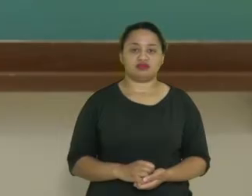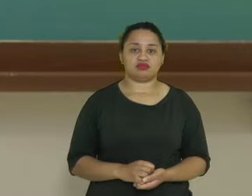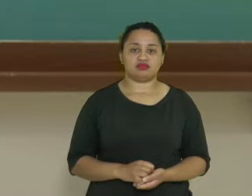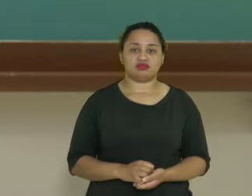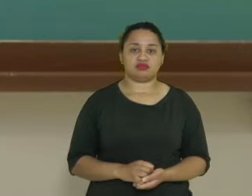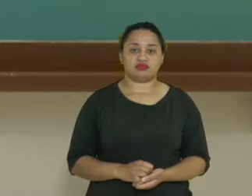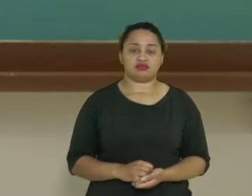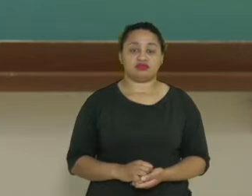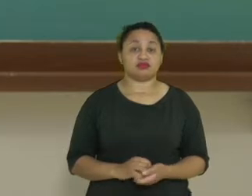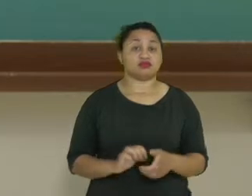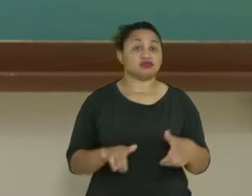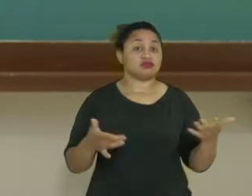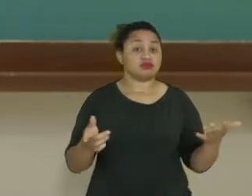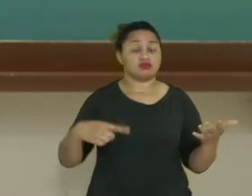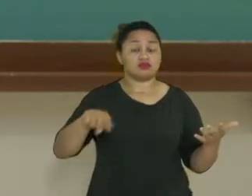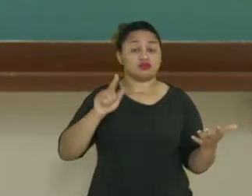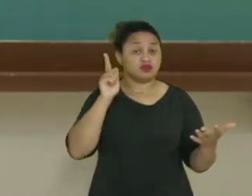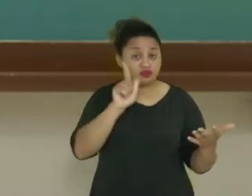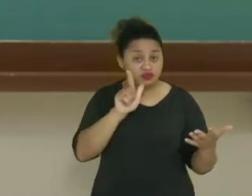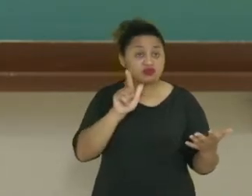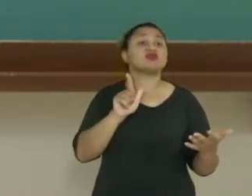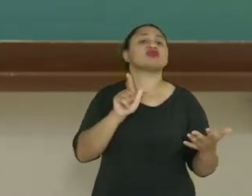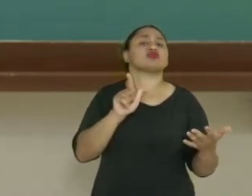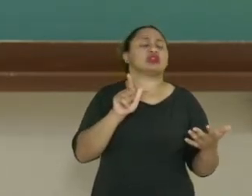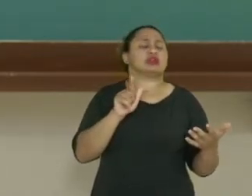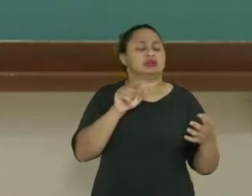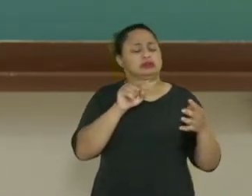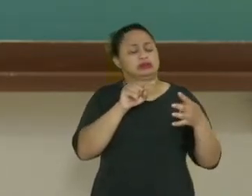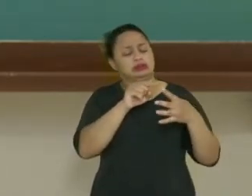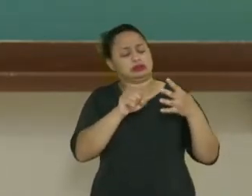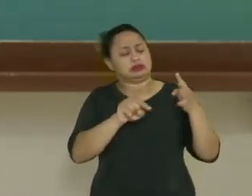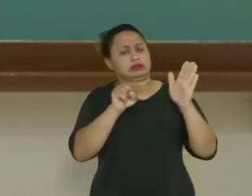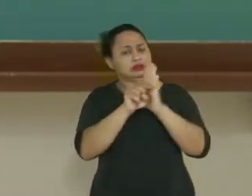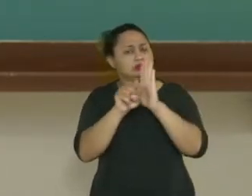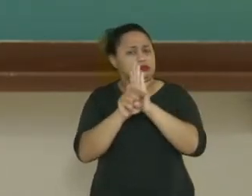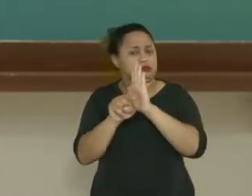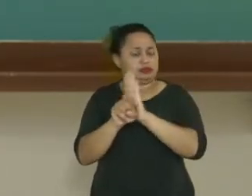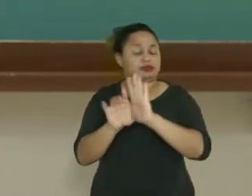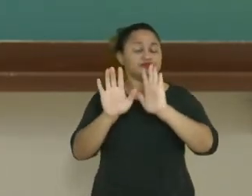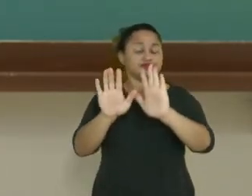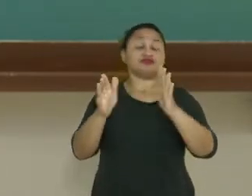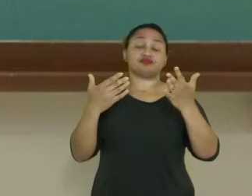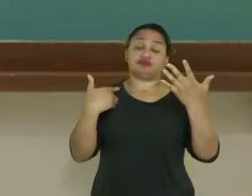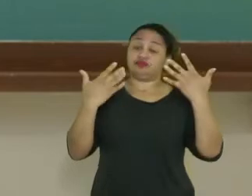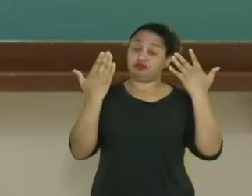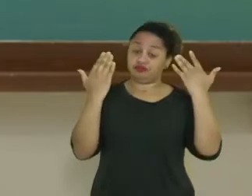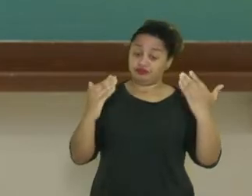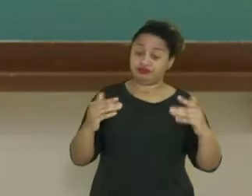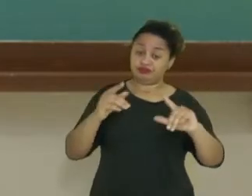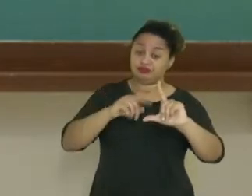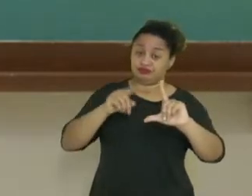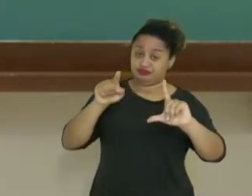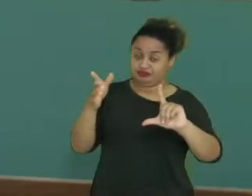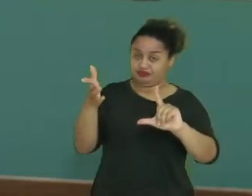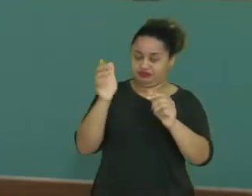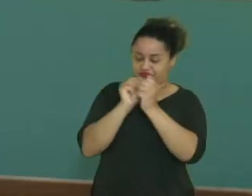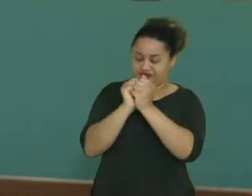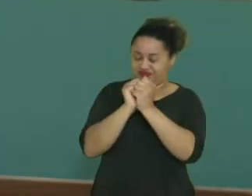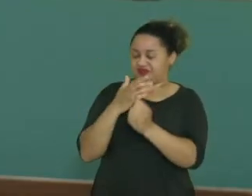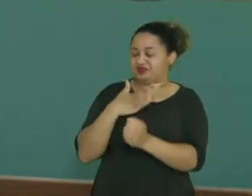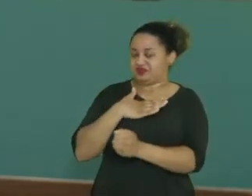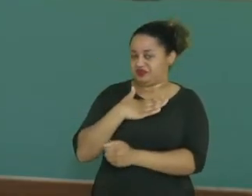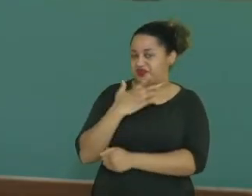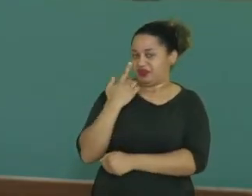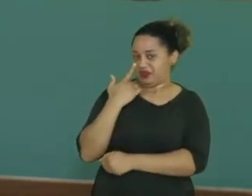E aí, gente, conseguiram? Ai, quantas perguntas, né, professora? Mas vamos analisar esse gráfico aqui comigo? Vem cá. Olha só.